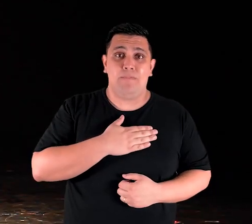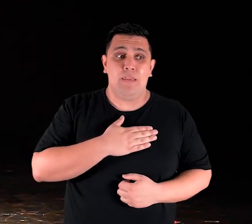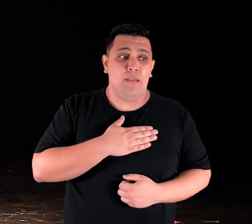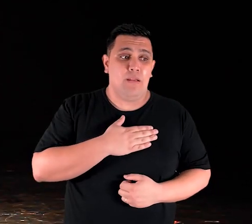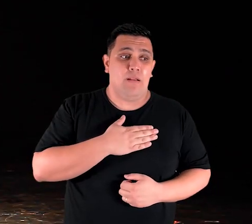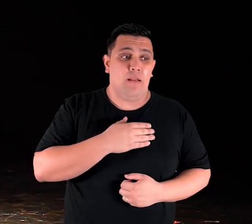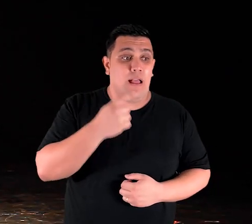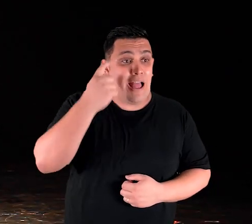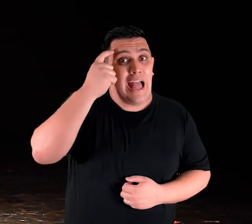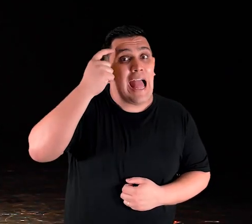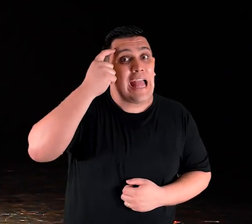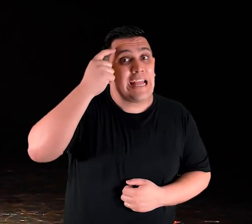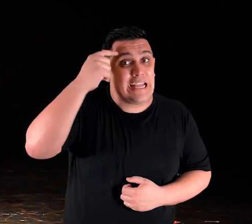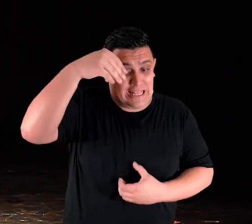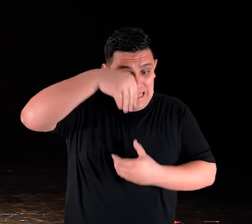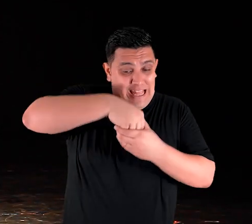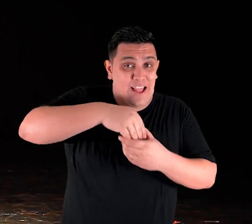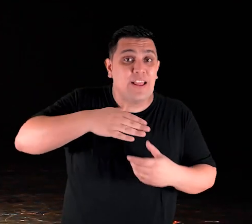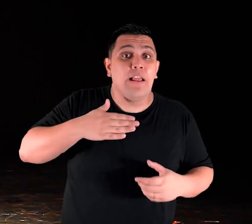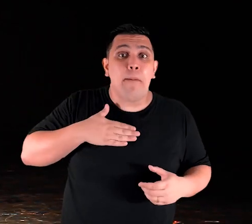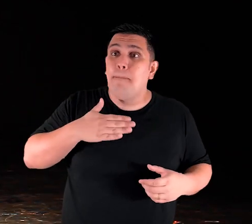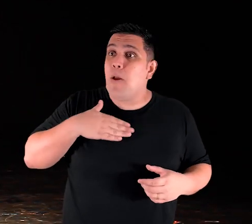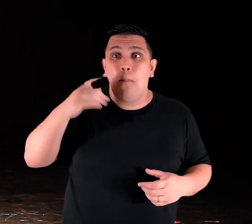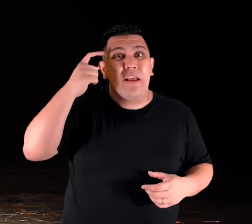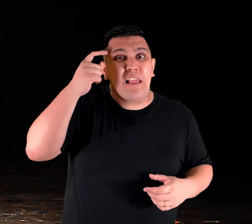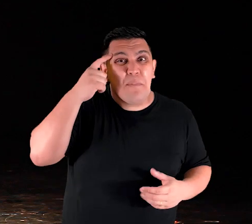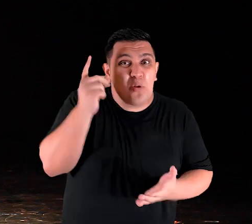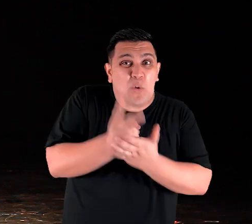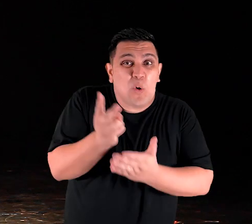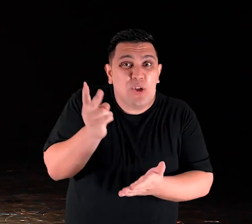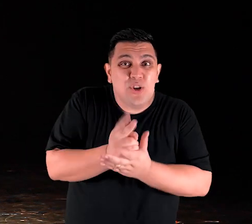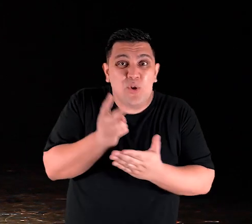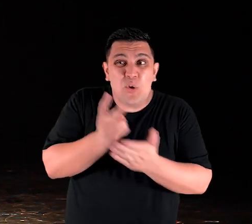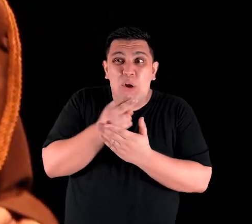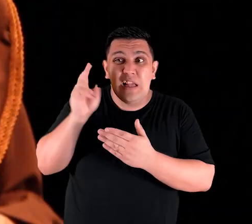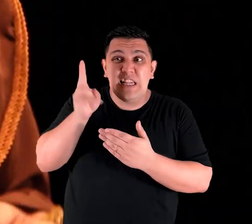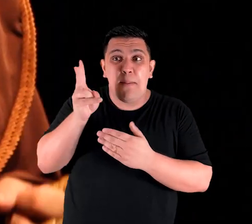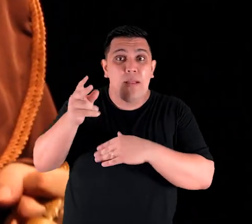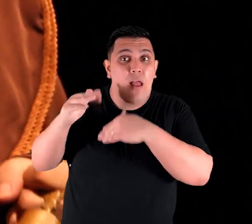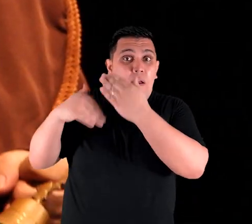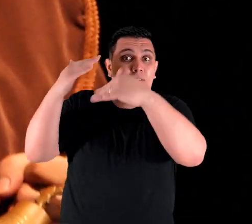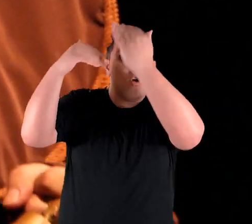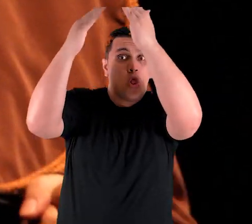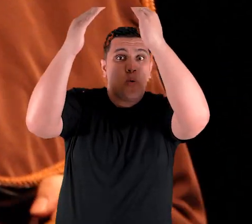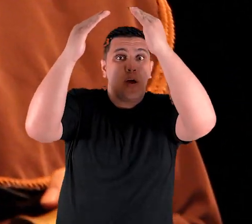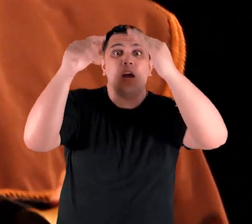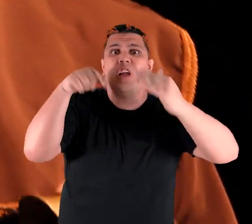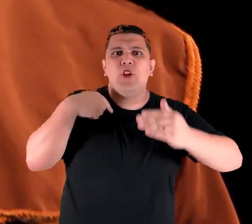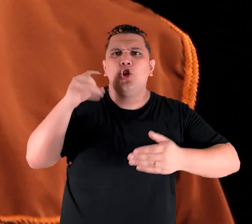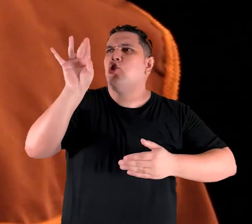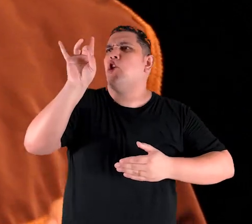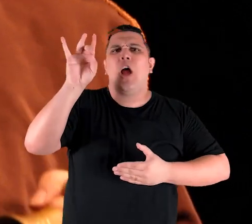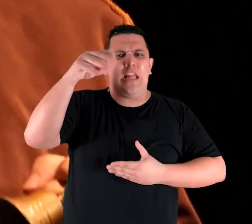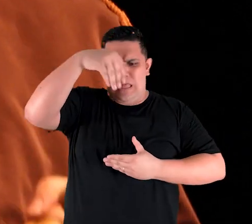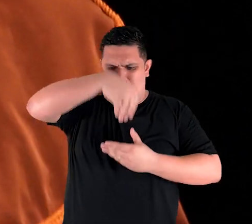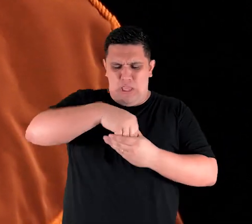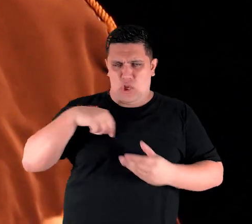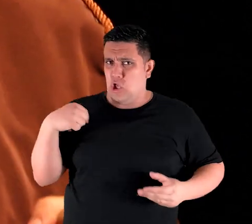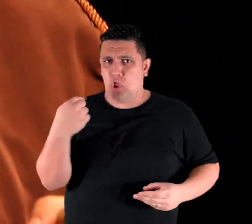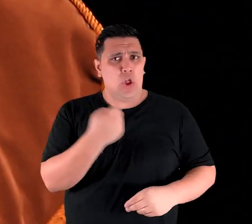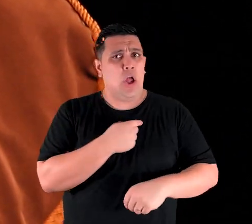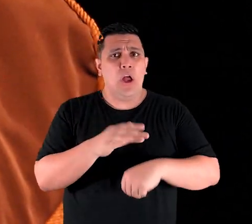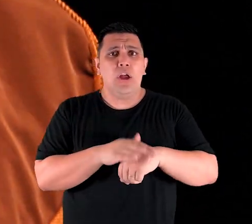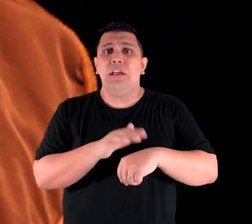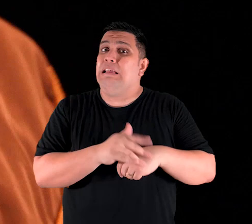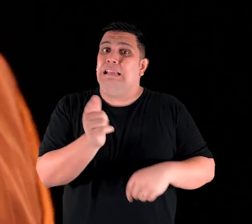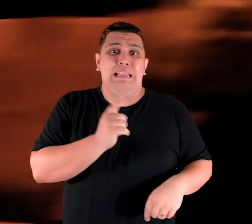Aqui dentro, nosso pensamento continua, evolui. Somente dentro de nós existe